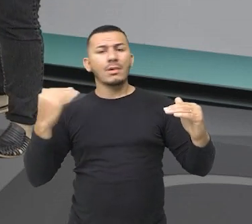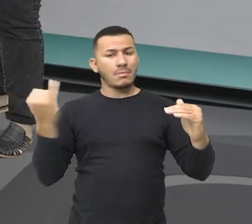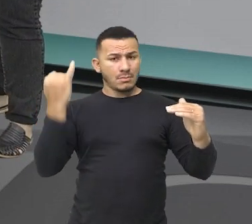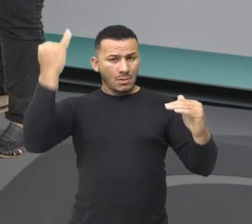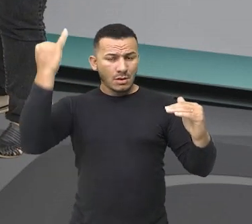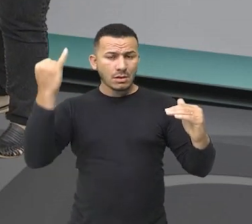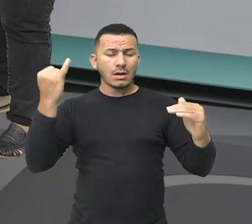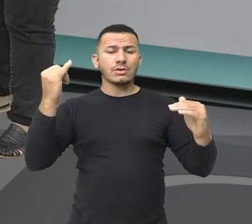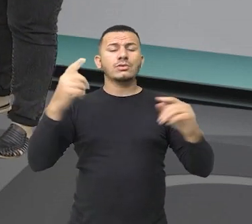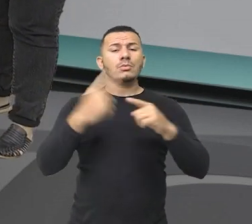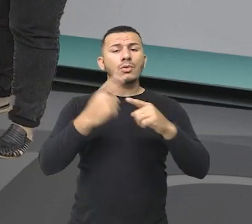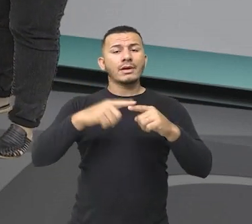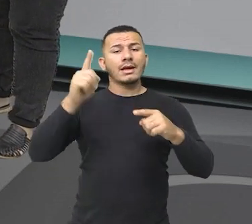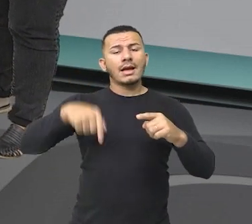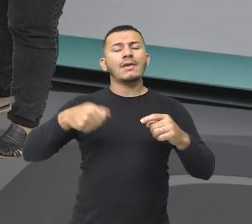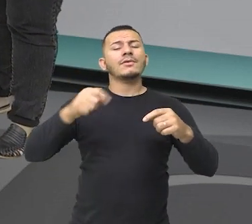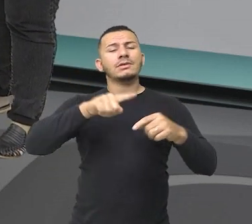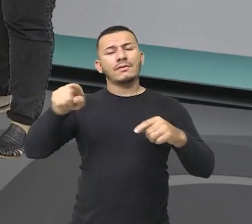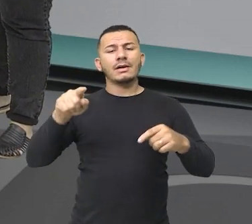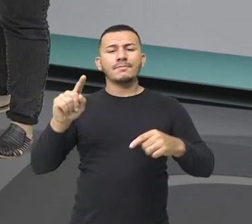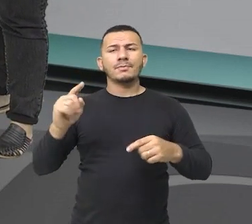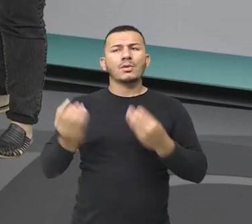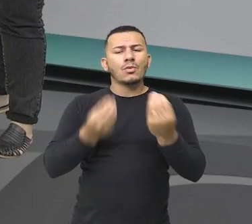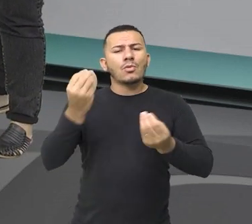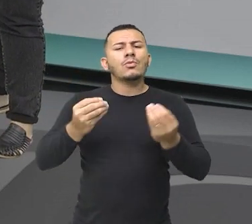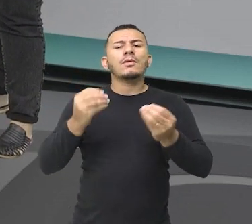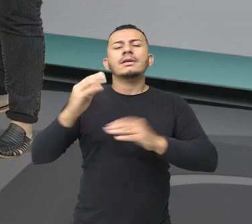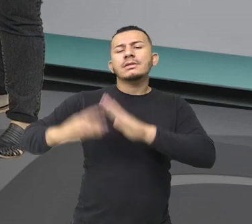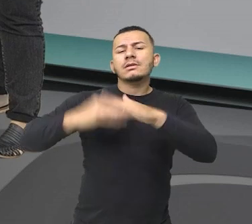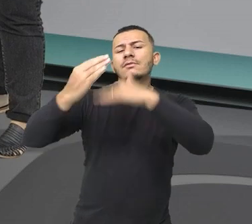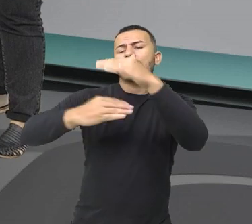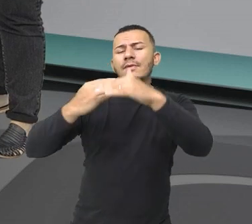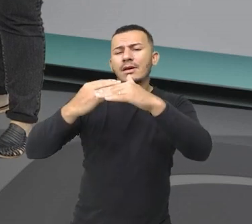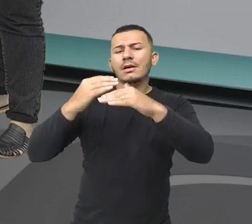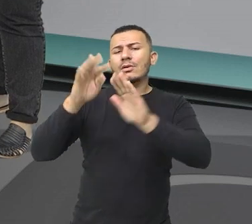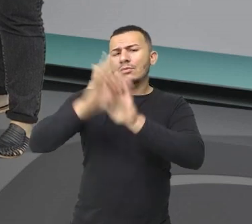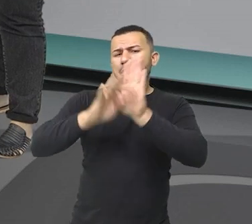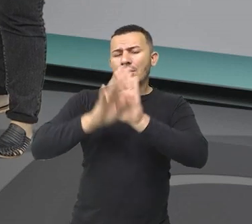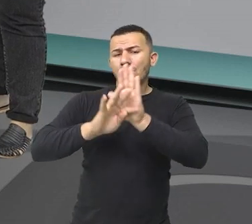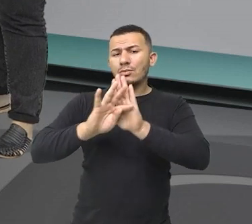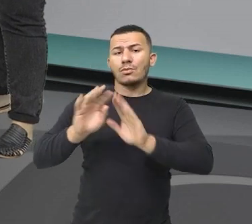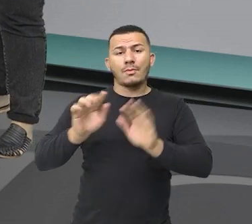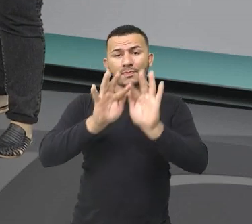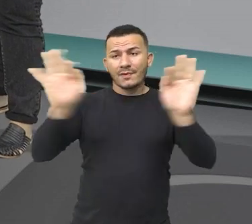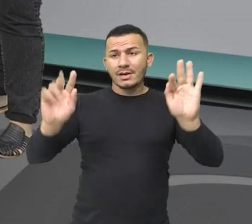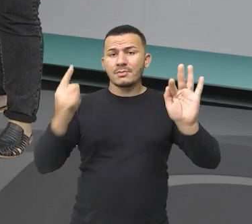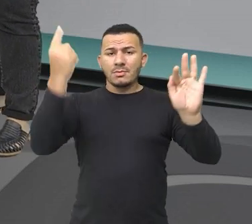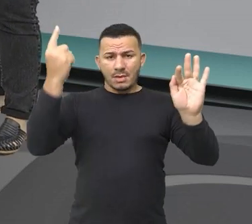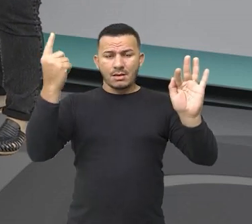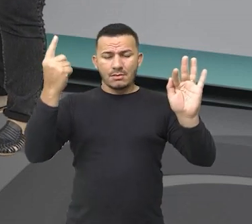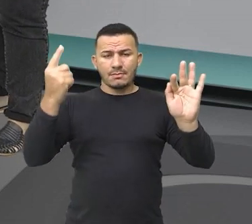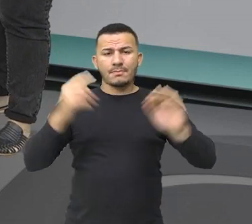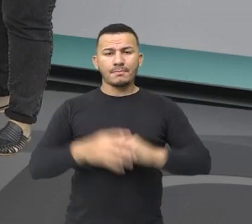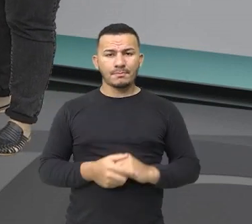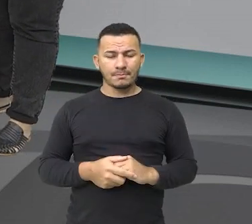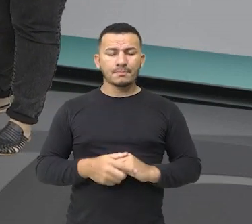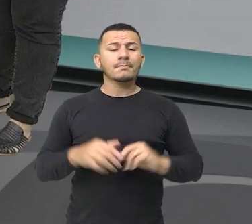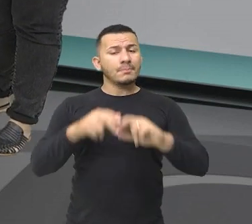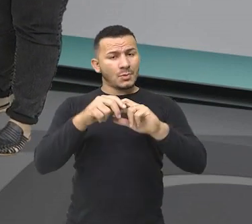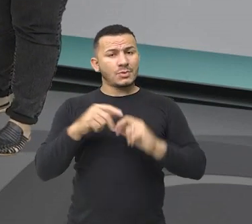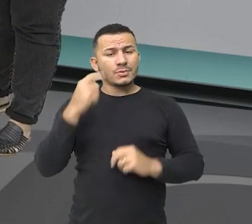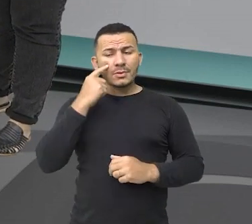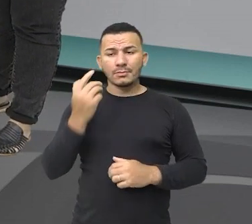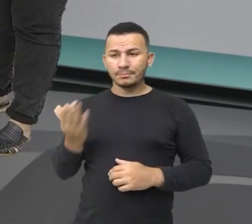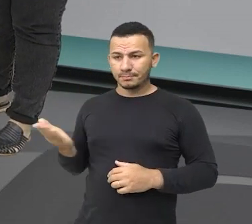da principal, elas surgem a partir da central. Por isso que o nosso parágrafo, nosso diagrama aqui, trouxe